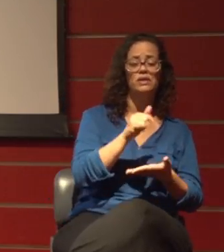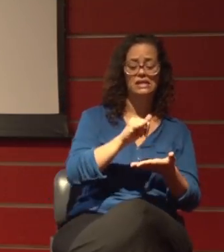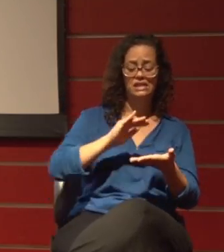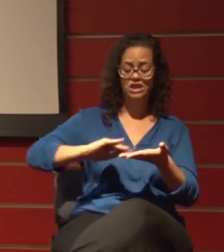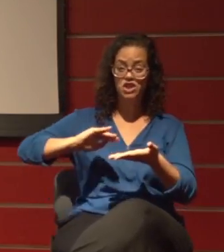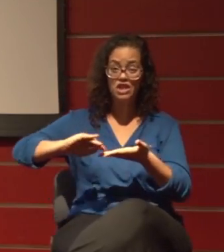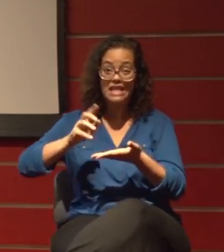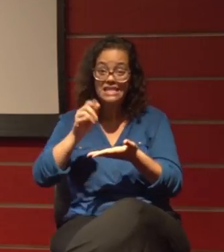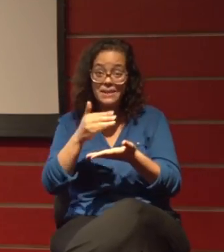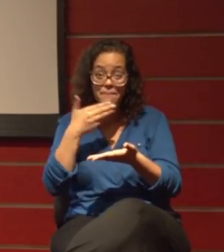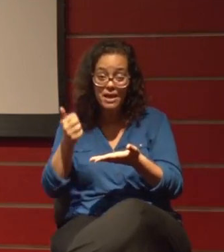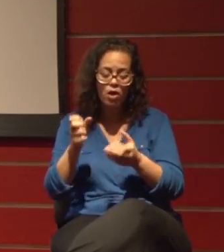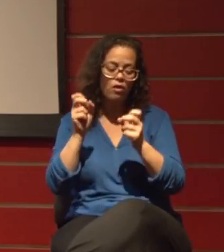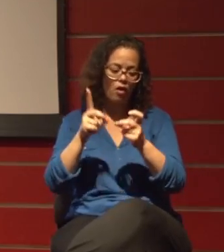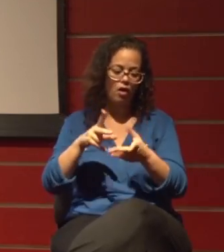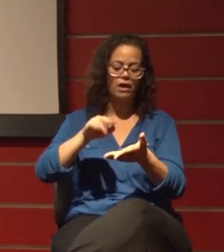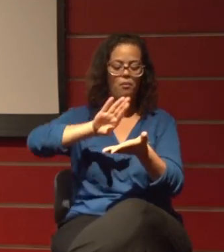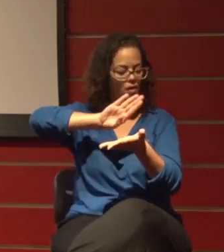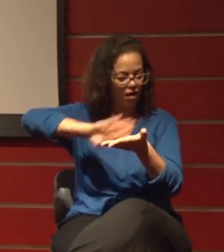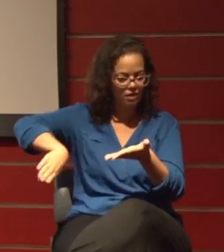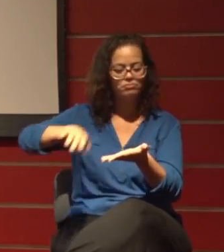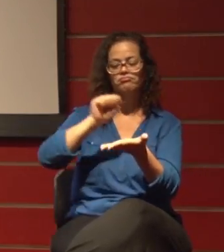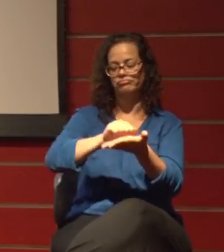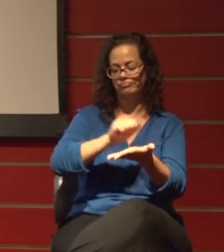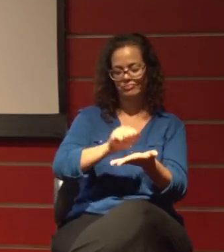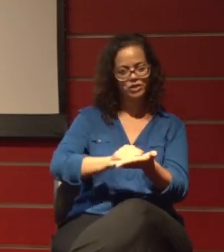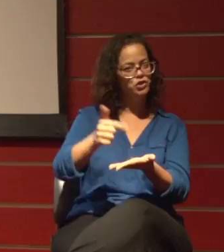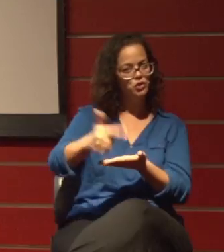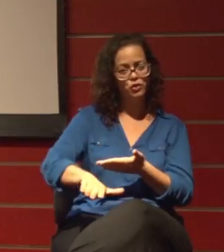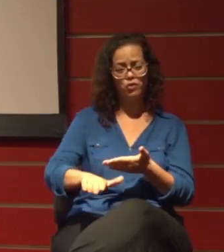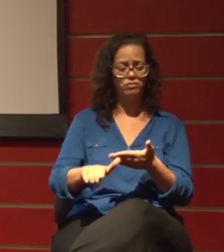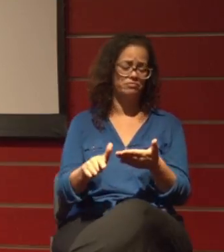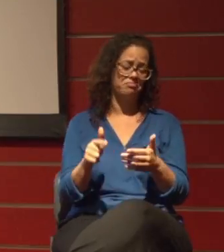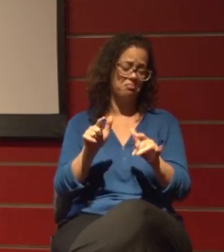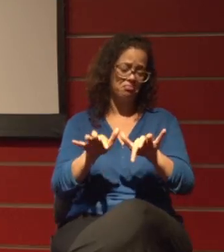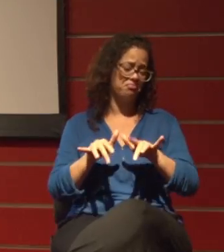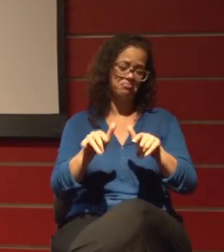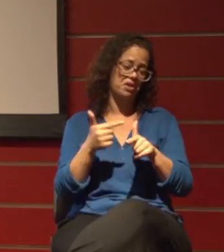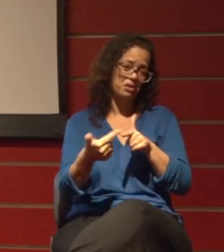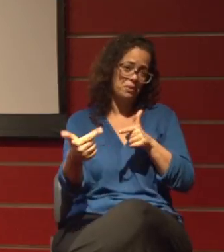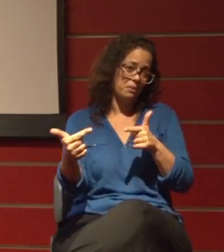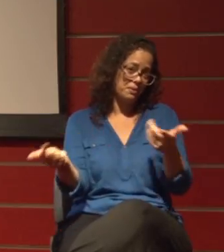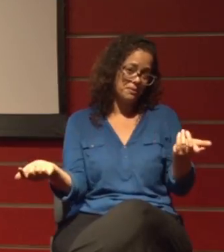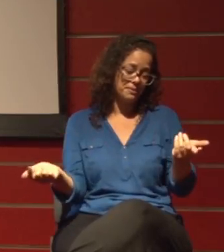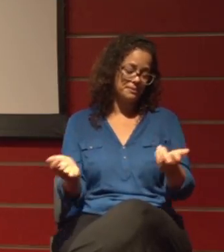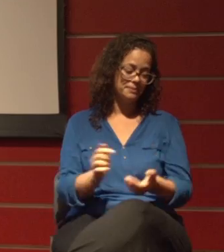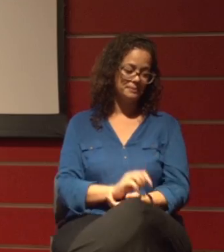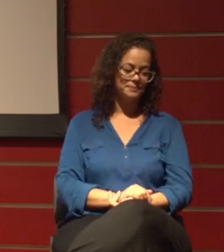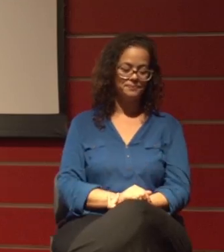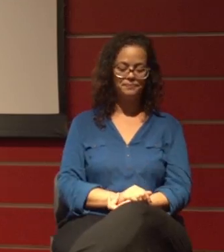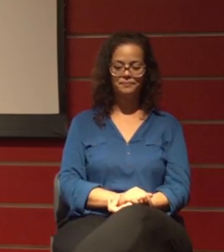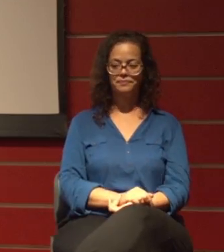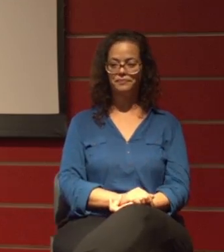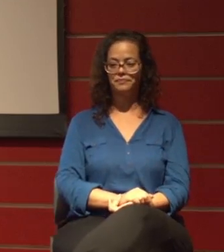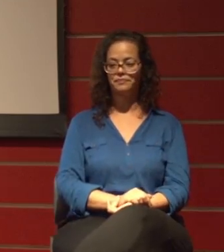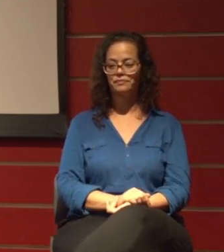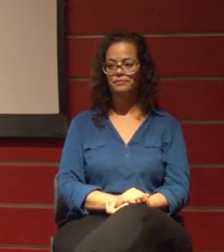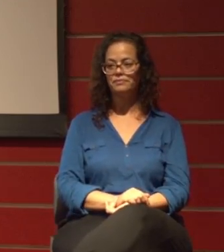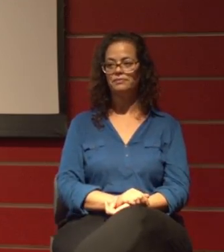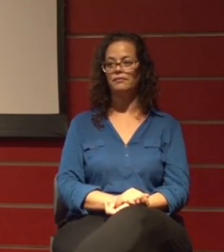melhor Reescreva tudo isso pelo amor de Deus né Eh então tudo se